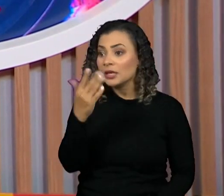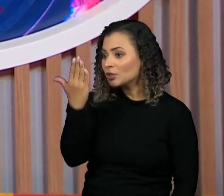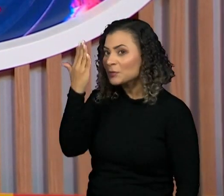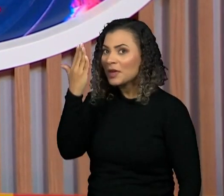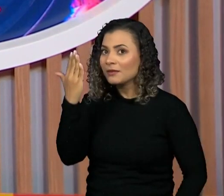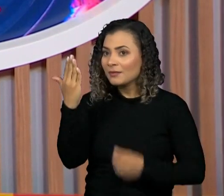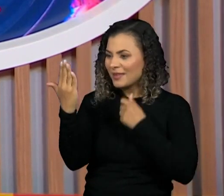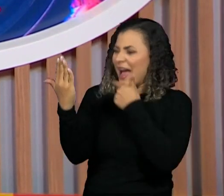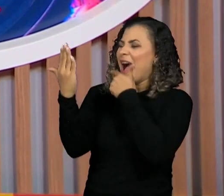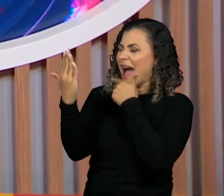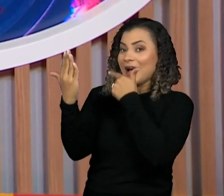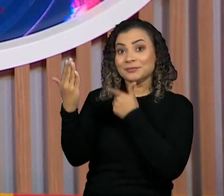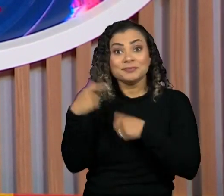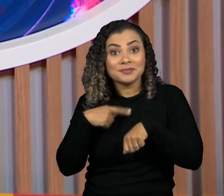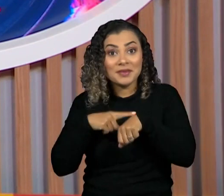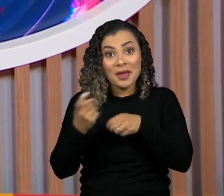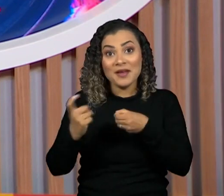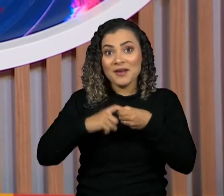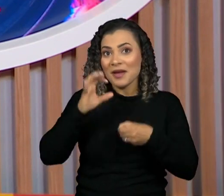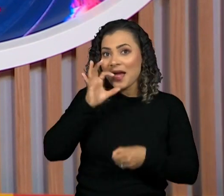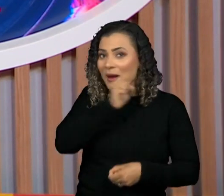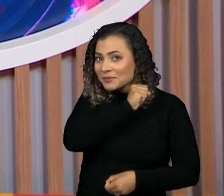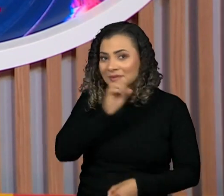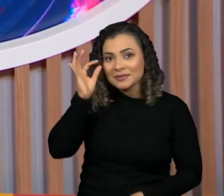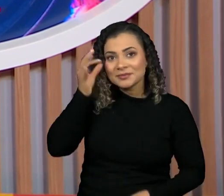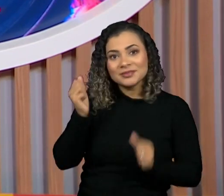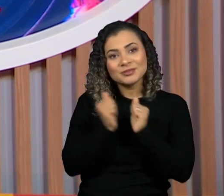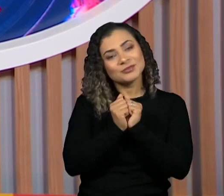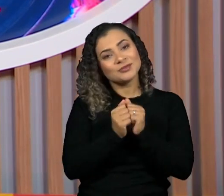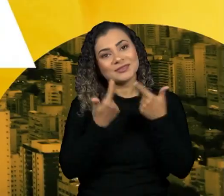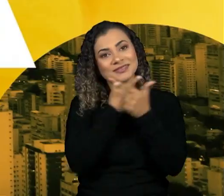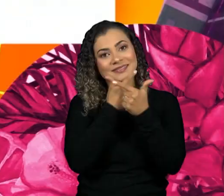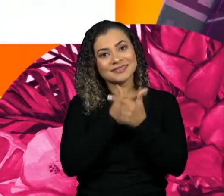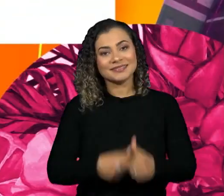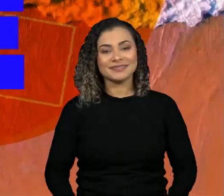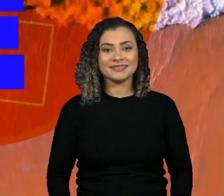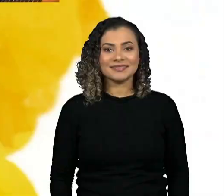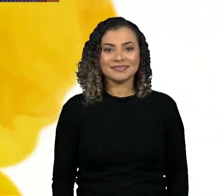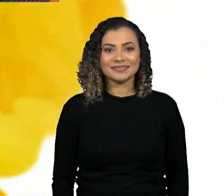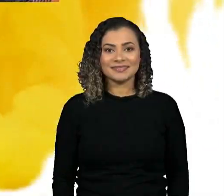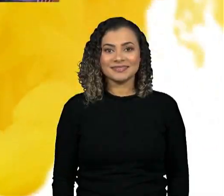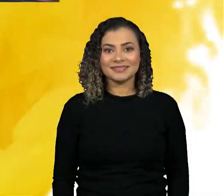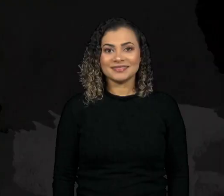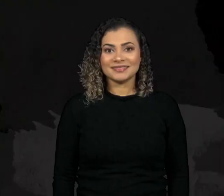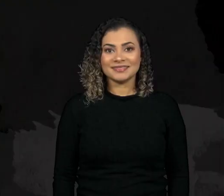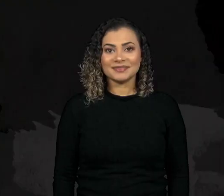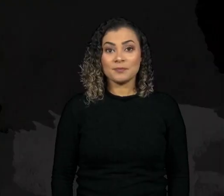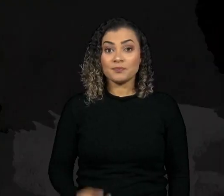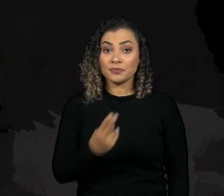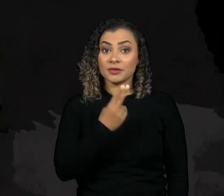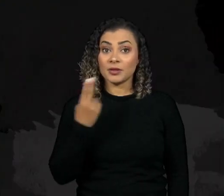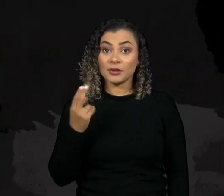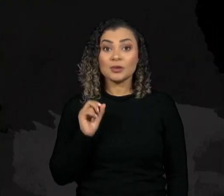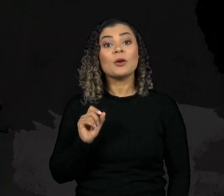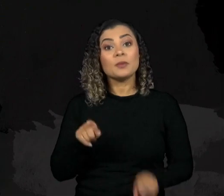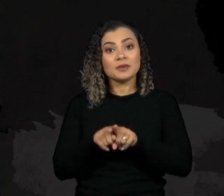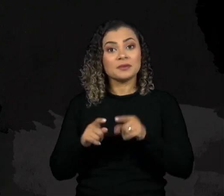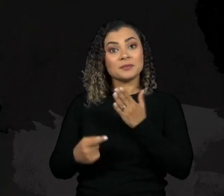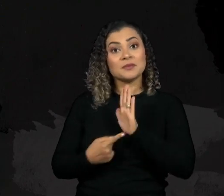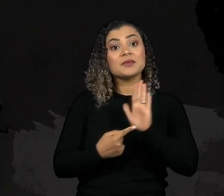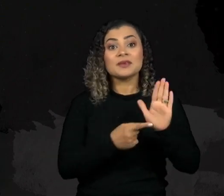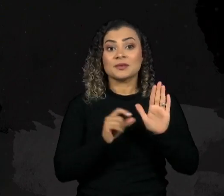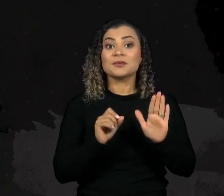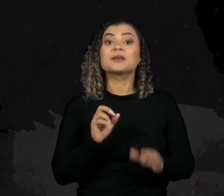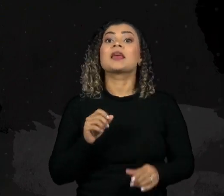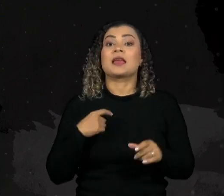rir de você mesmo. Daqui a pouquinho eu volto para a gente rir juntos. Meu nome é Nayara Lira e esse é o quadro